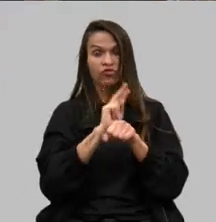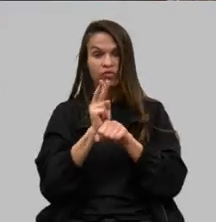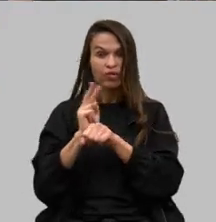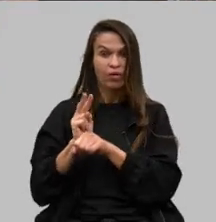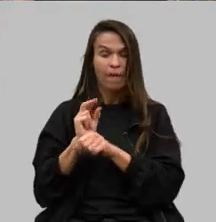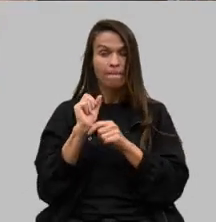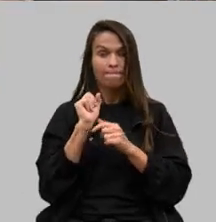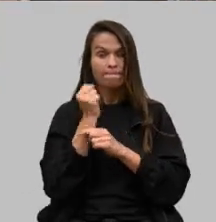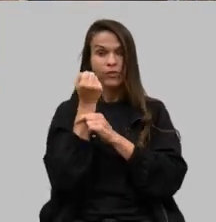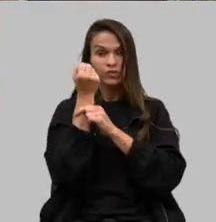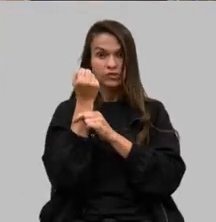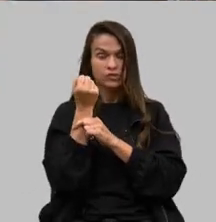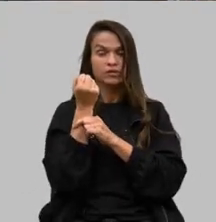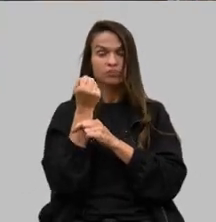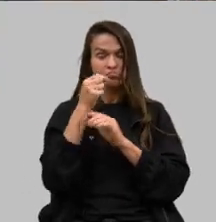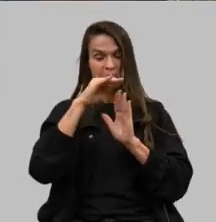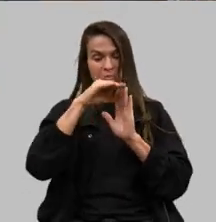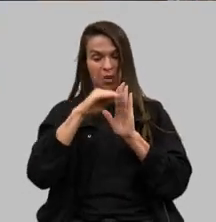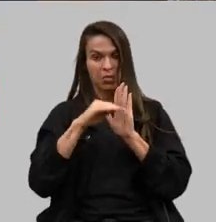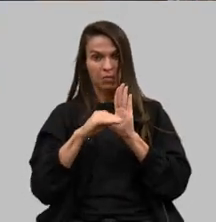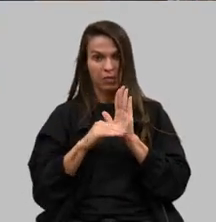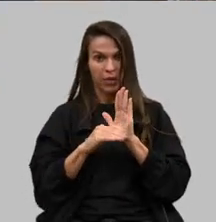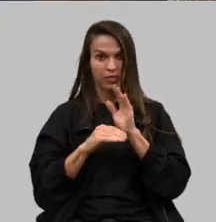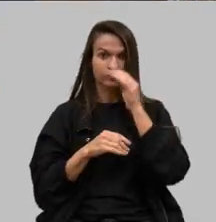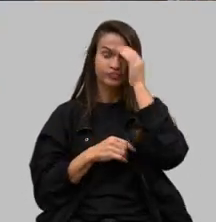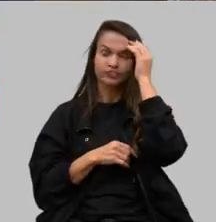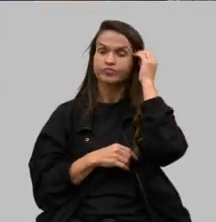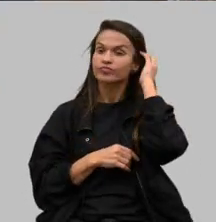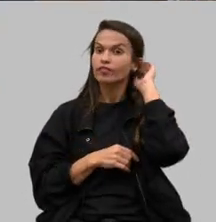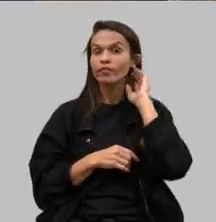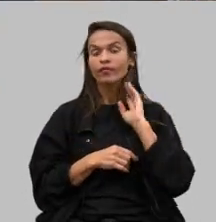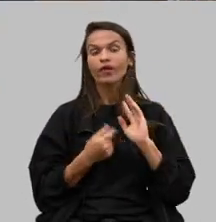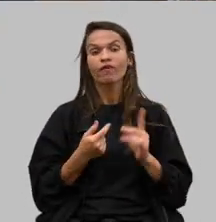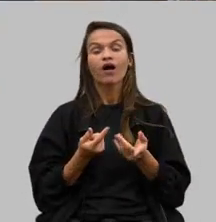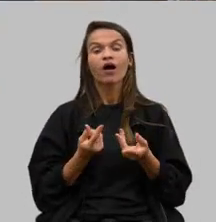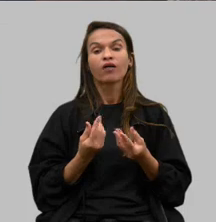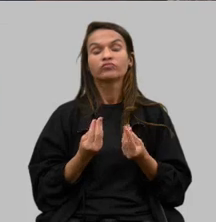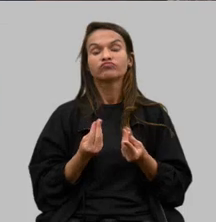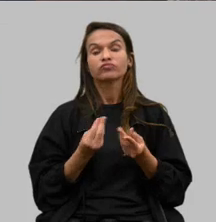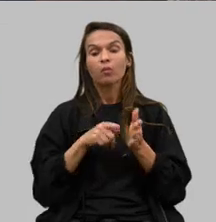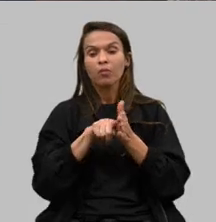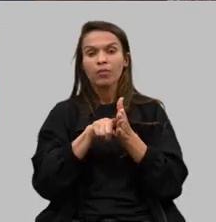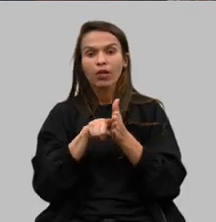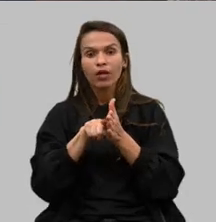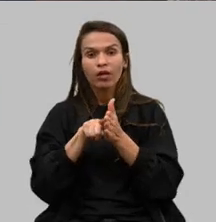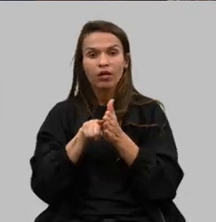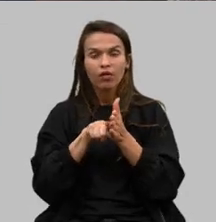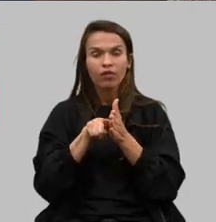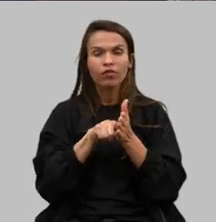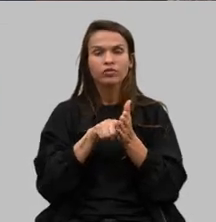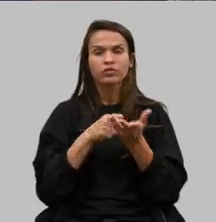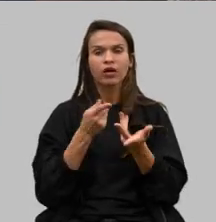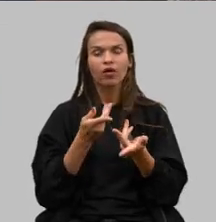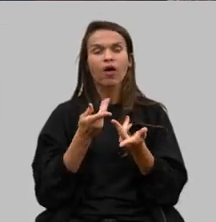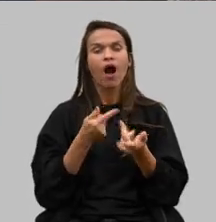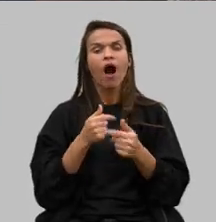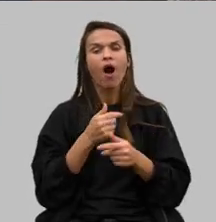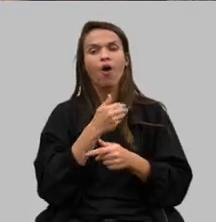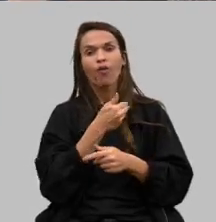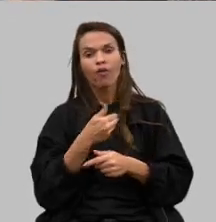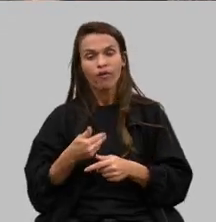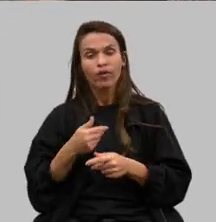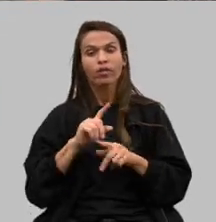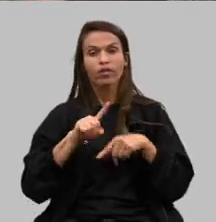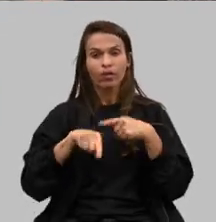proteção etc vão prestar essa consultoria ao governo e depois continuam